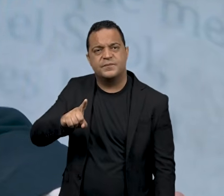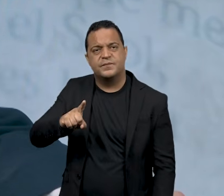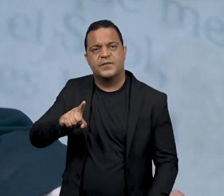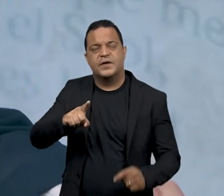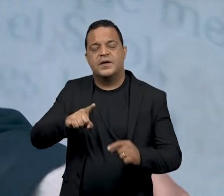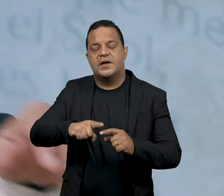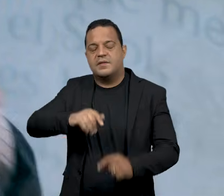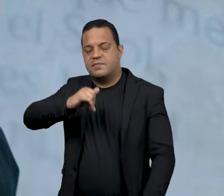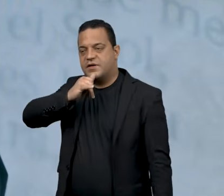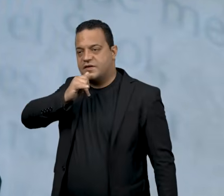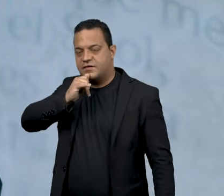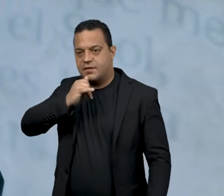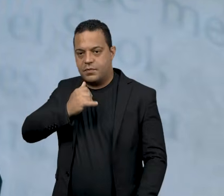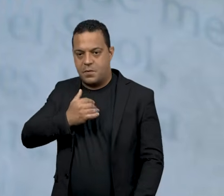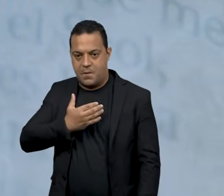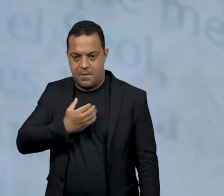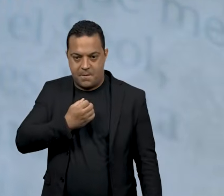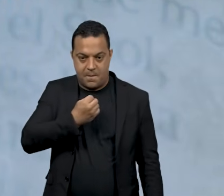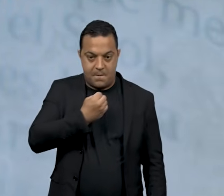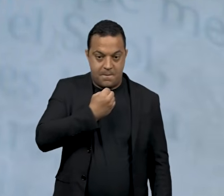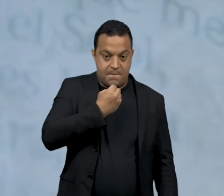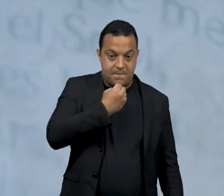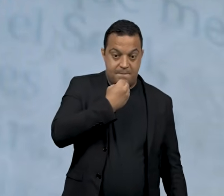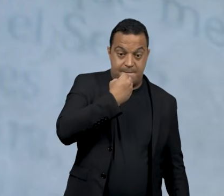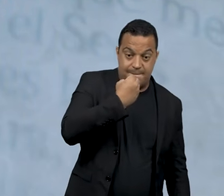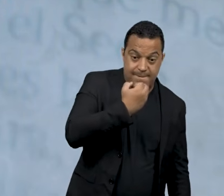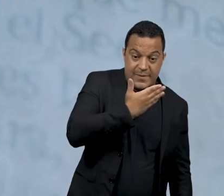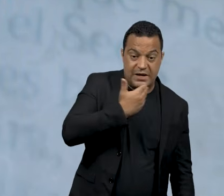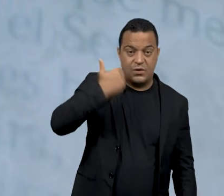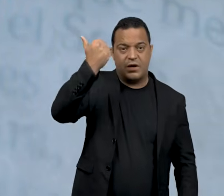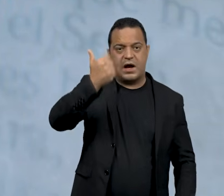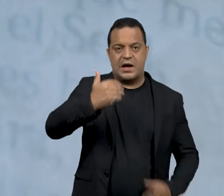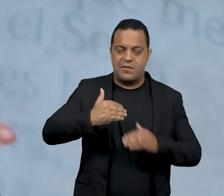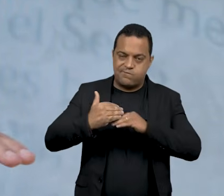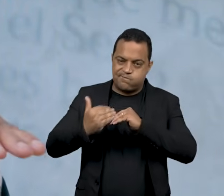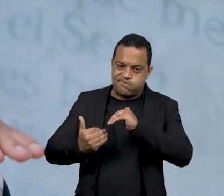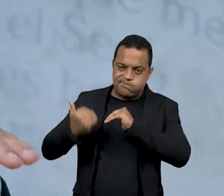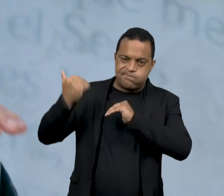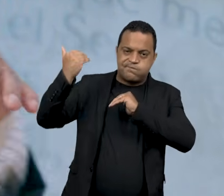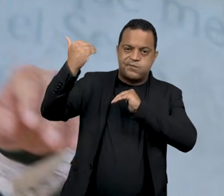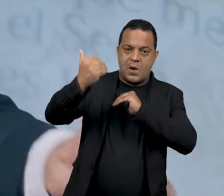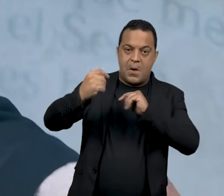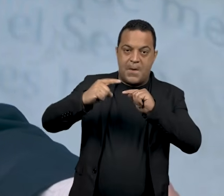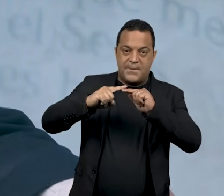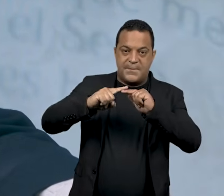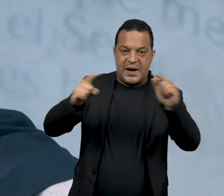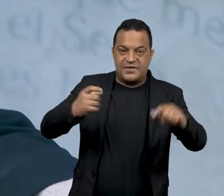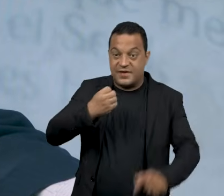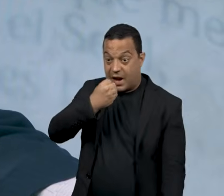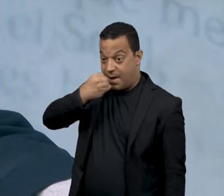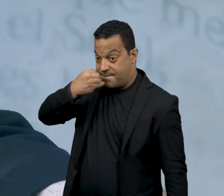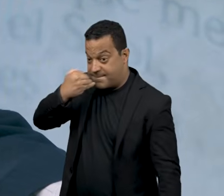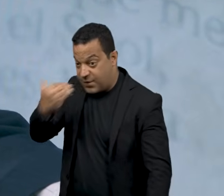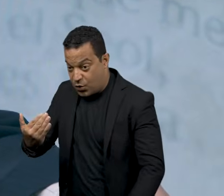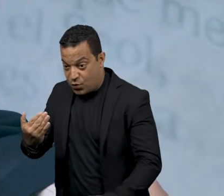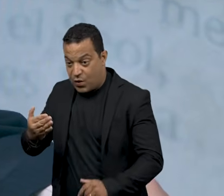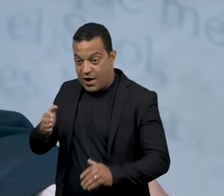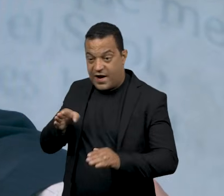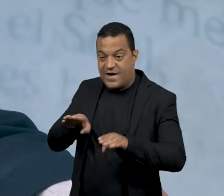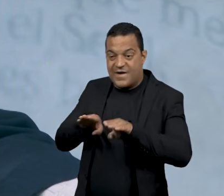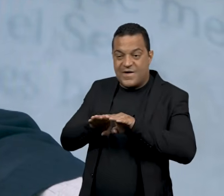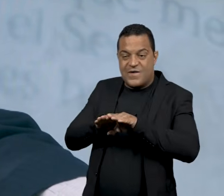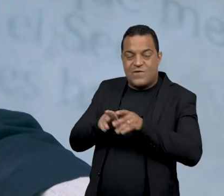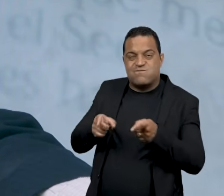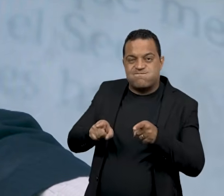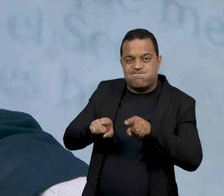uma coisa. Melhorar é sair desse estádio e chegar até esse. Ficar bom é sair desse estado e não voltar mais. E ela dizia assim, se você